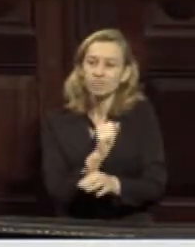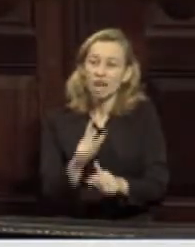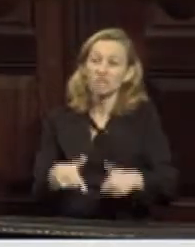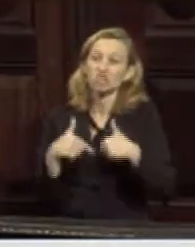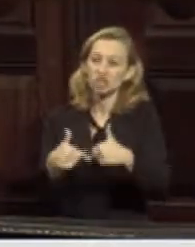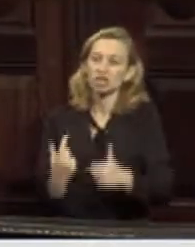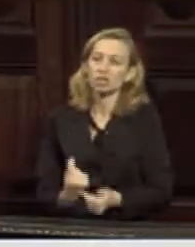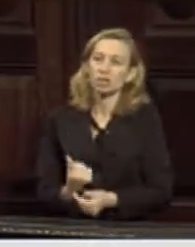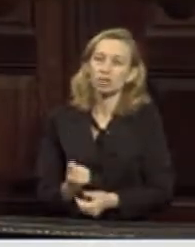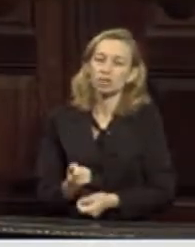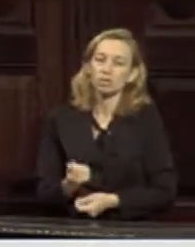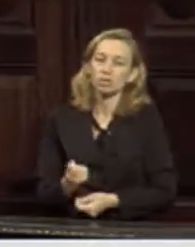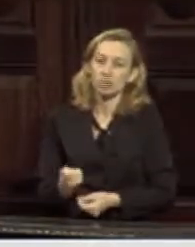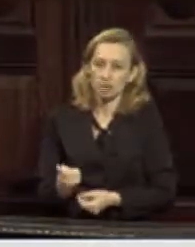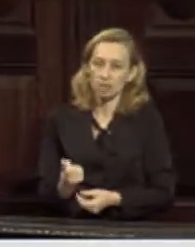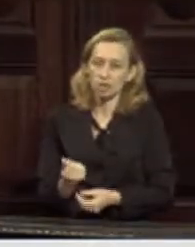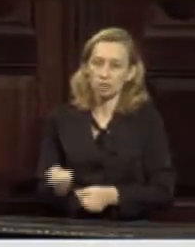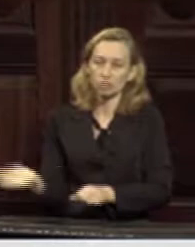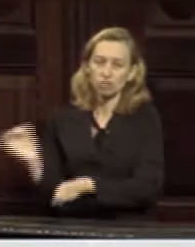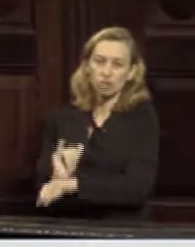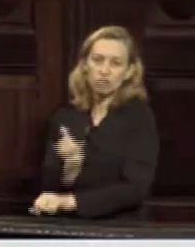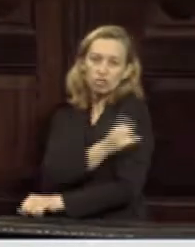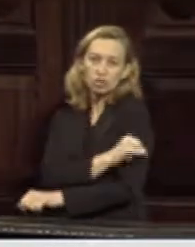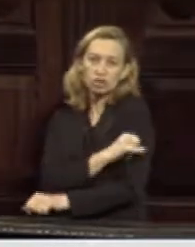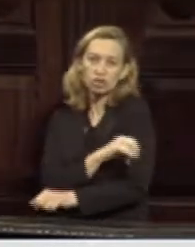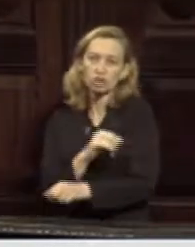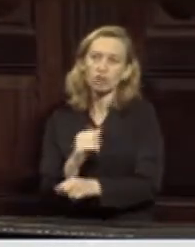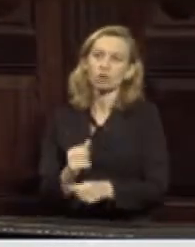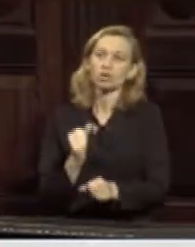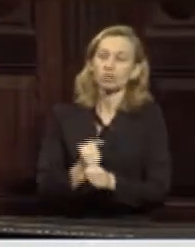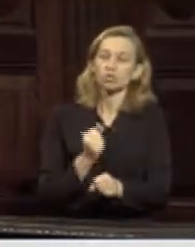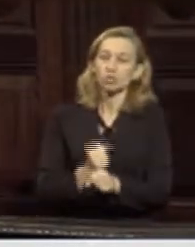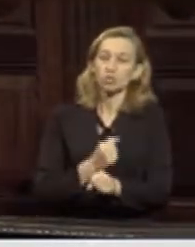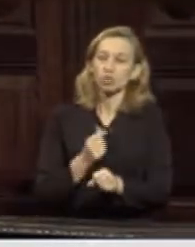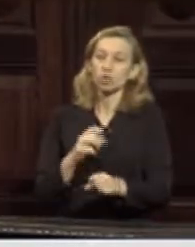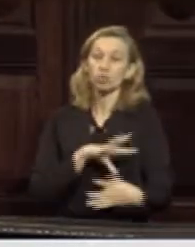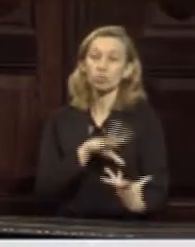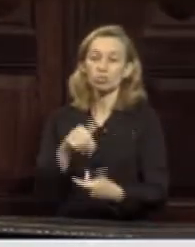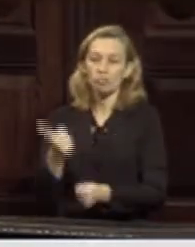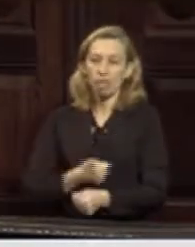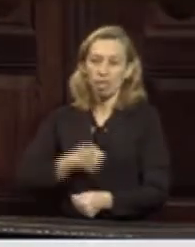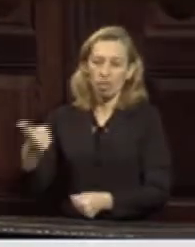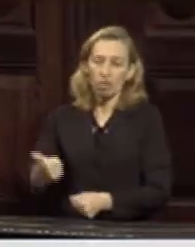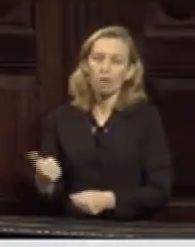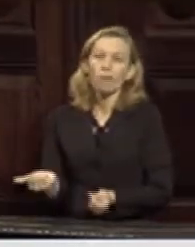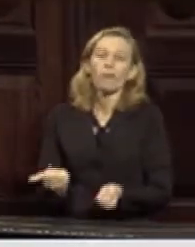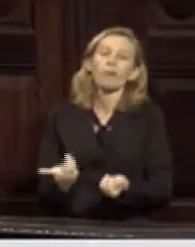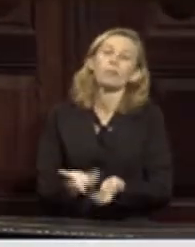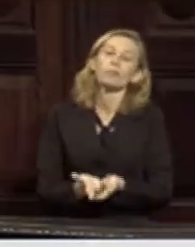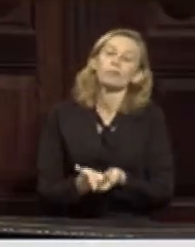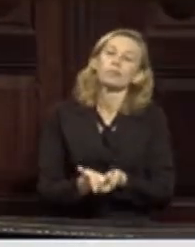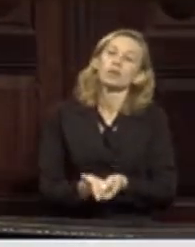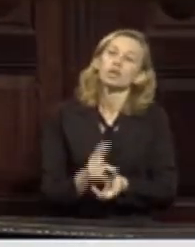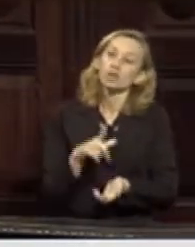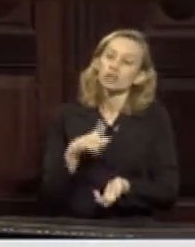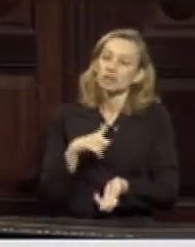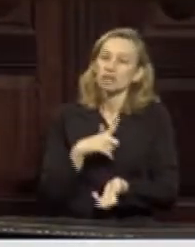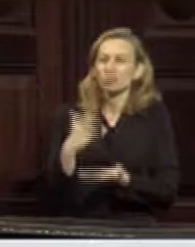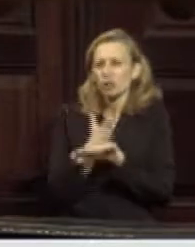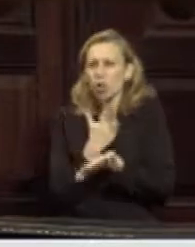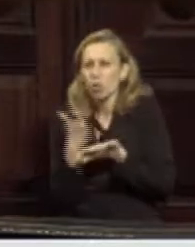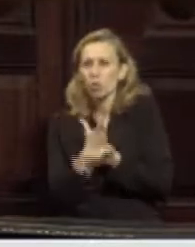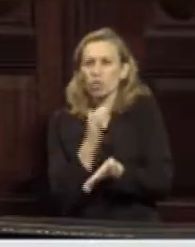e a capacidade do Rio de Janeiro de construir e gerar empregos. Para isso, nós temos